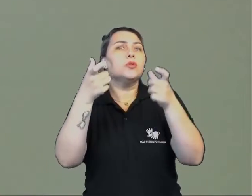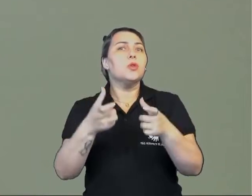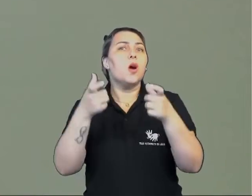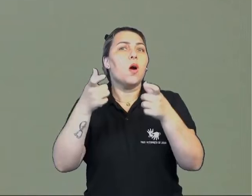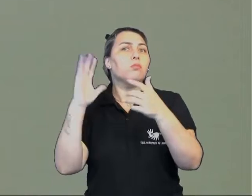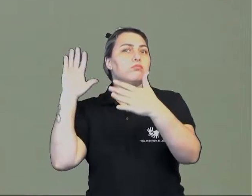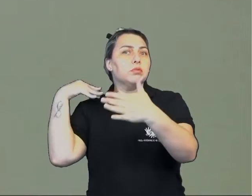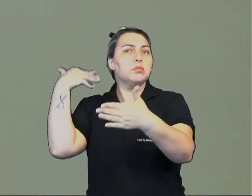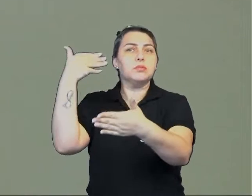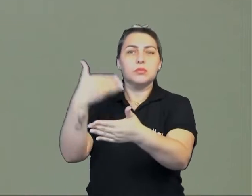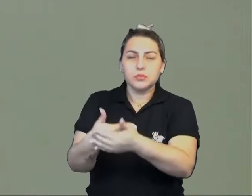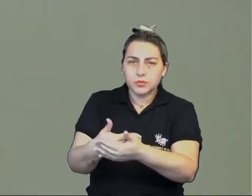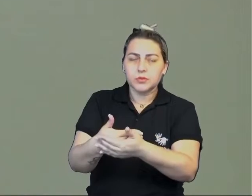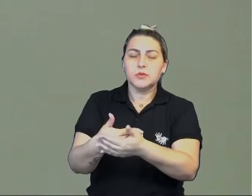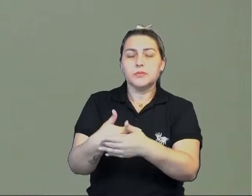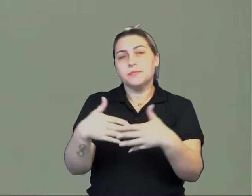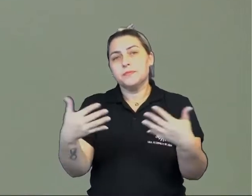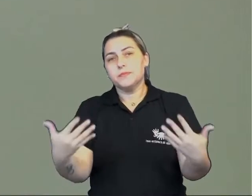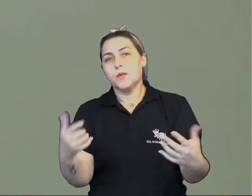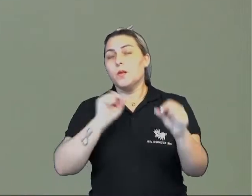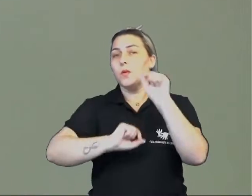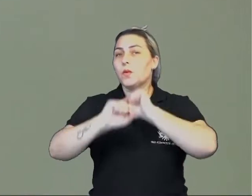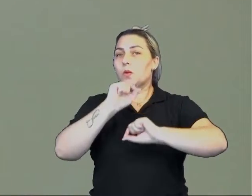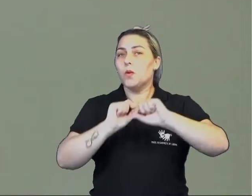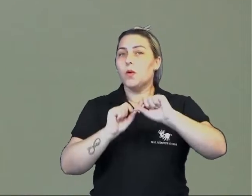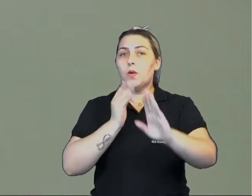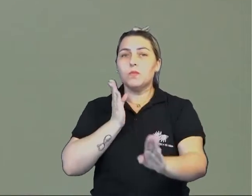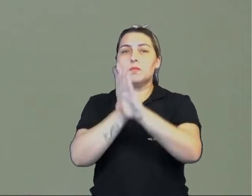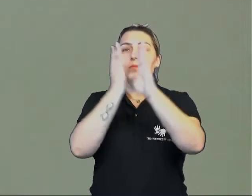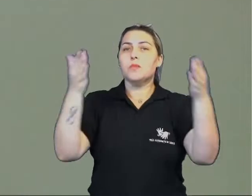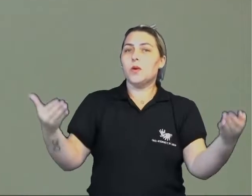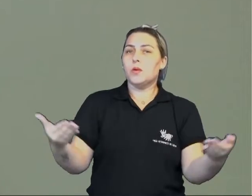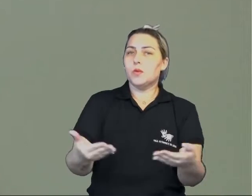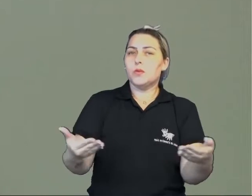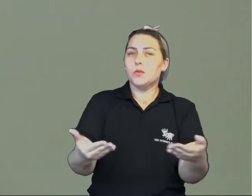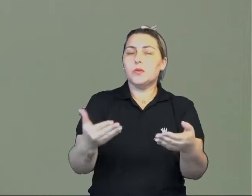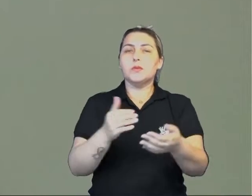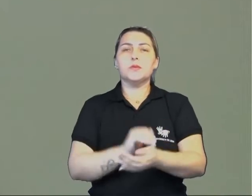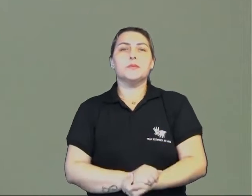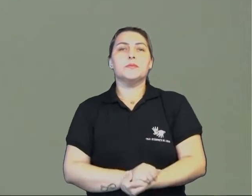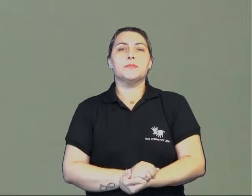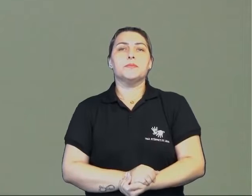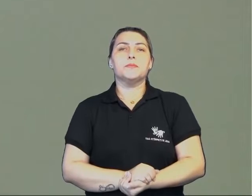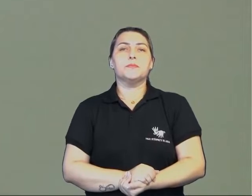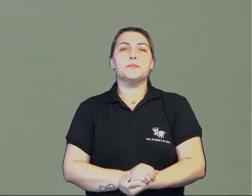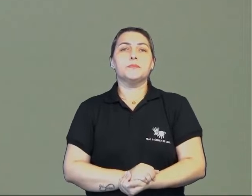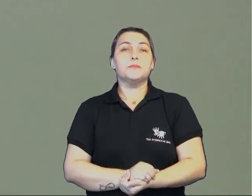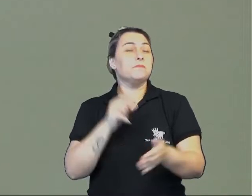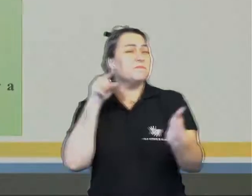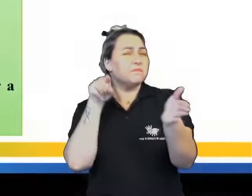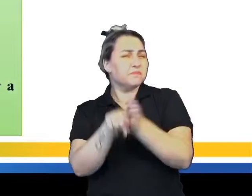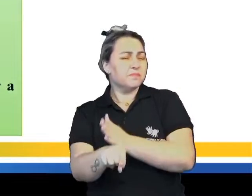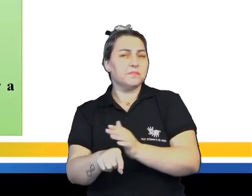eles vieram? Então, é o que a gente vai descobrir hoje. Vamos às seguintes